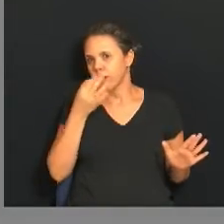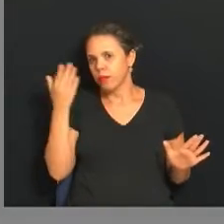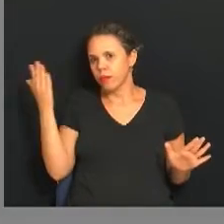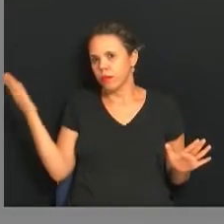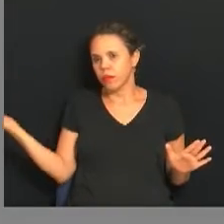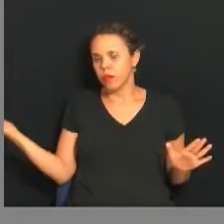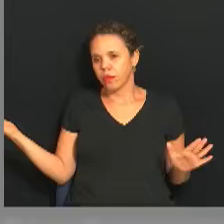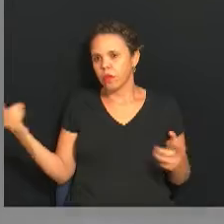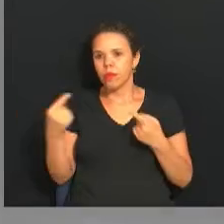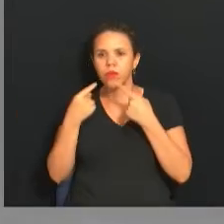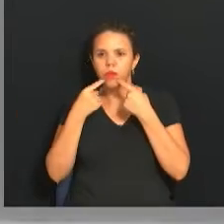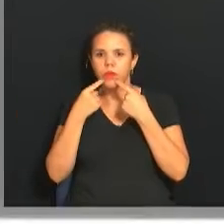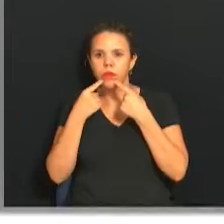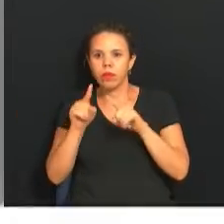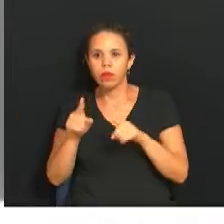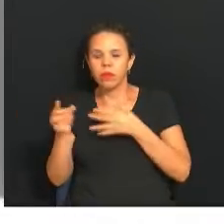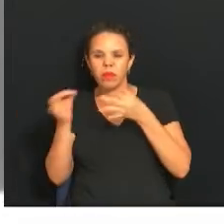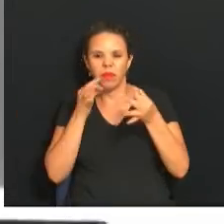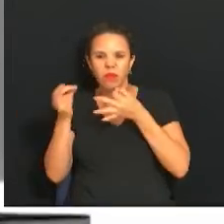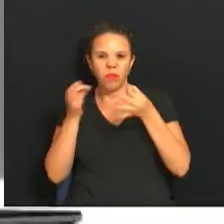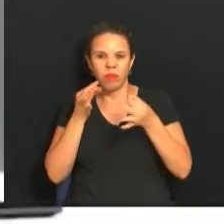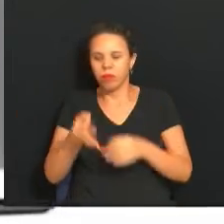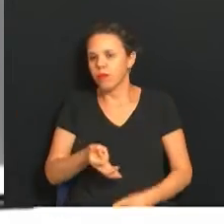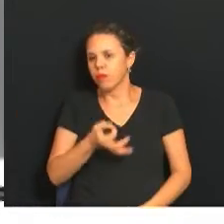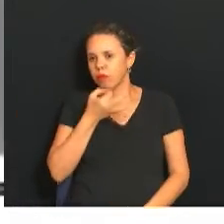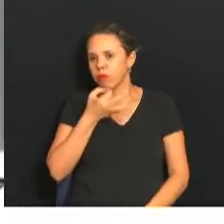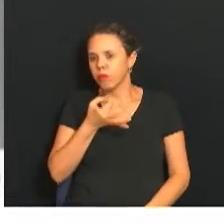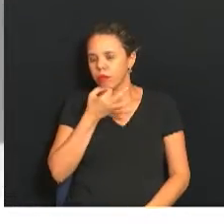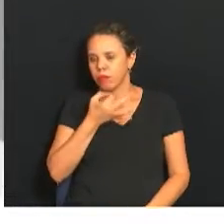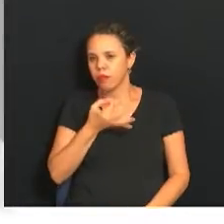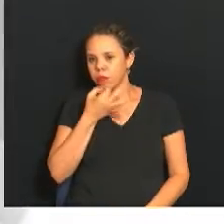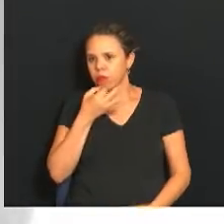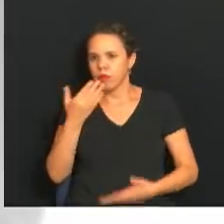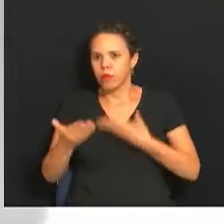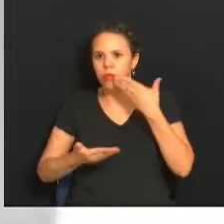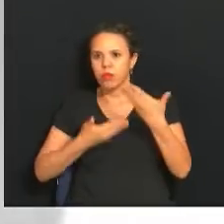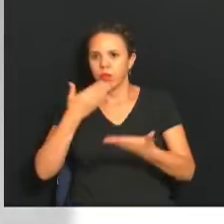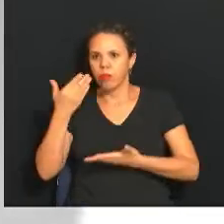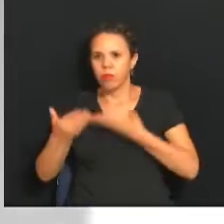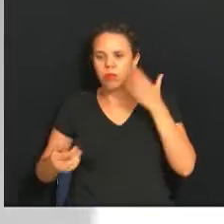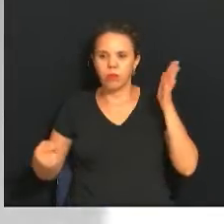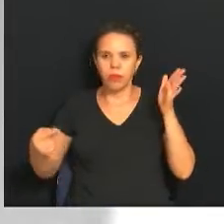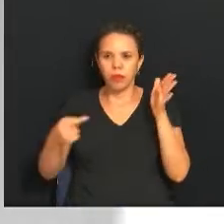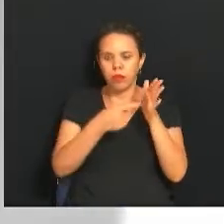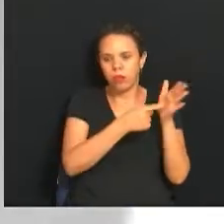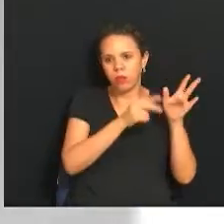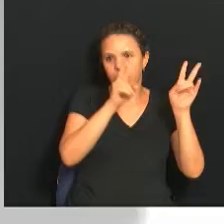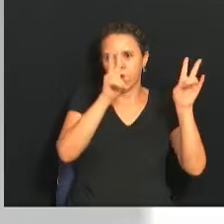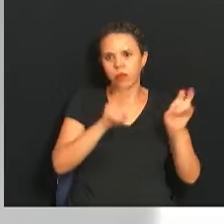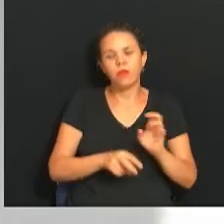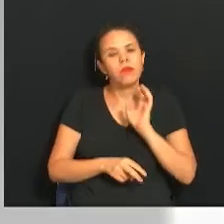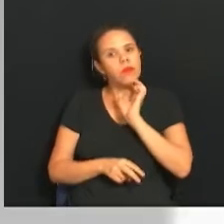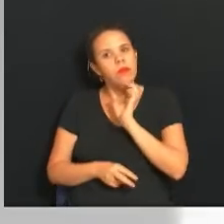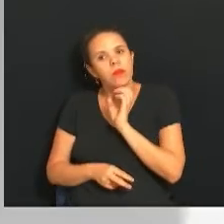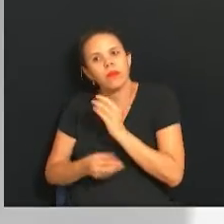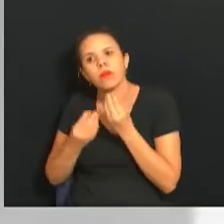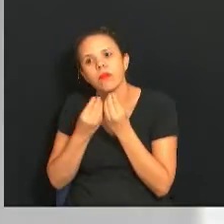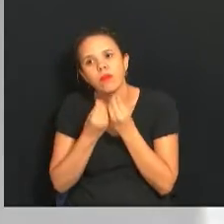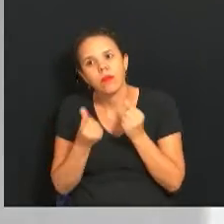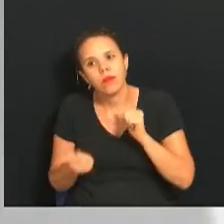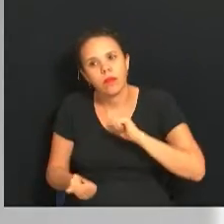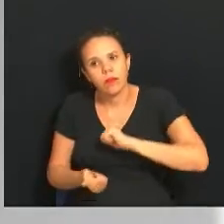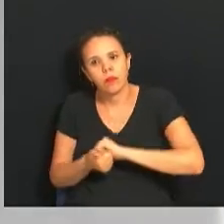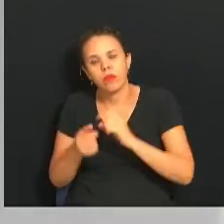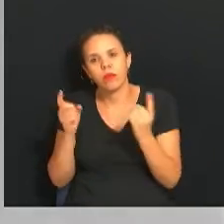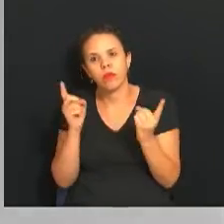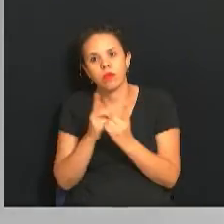sejam reclamações, críticas, sugestões, elogios ou denúncias relativas à qualidade e prestação